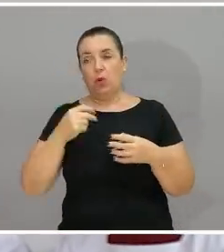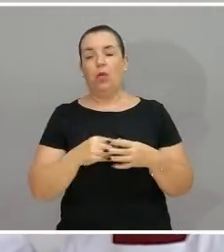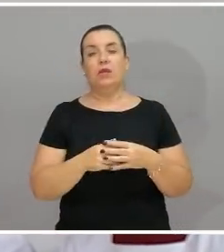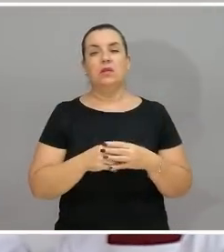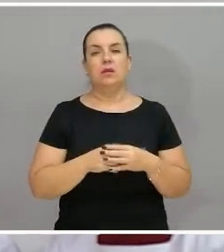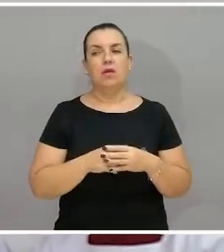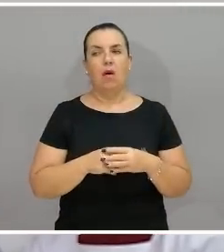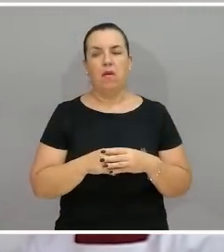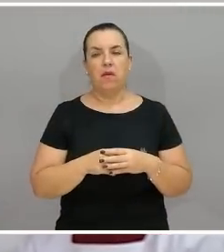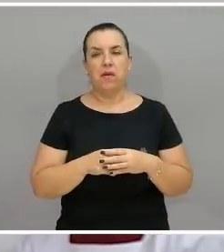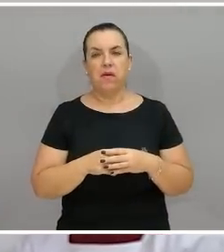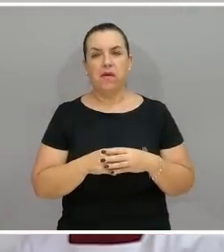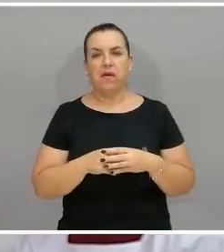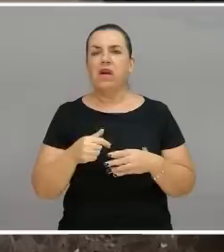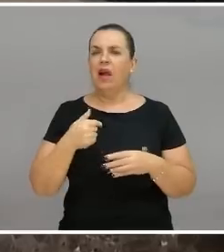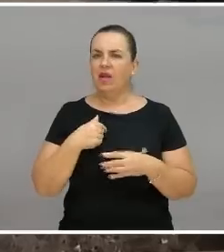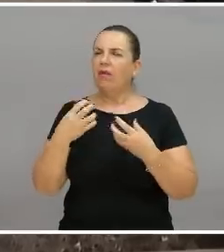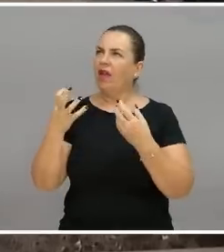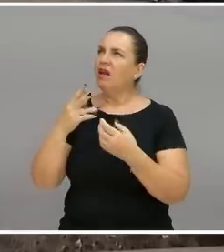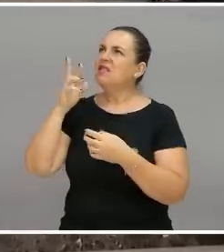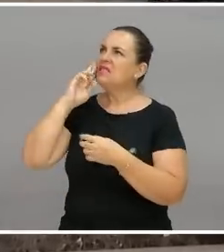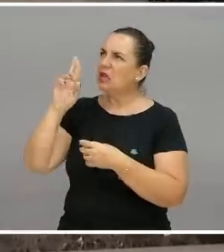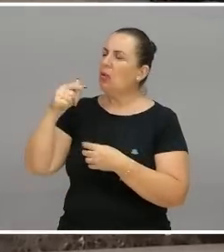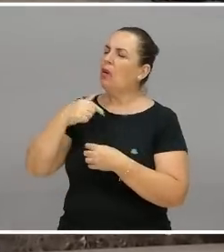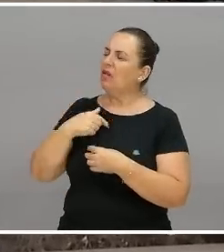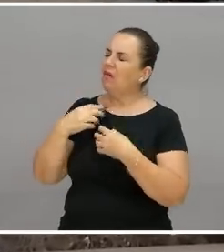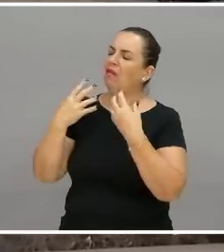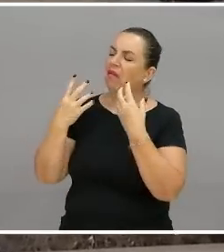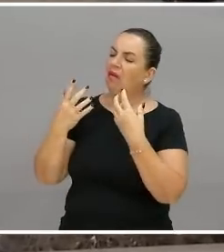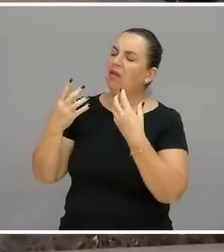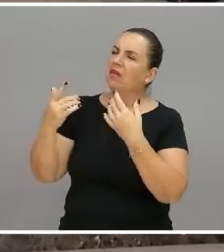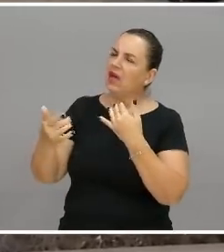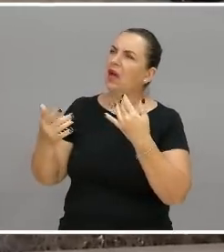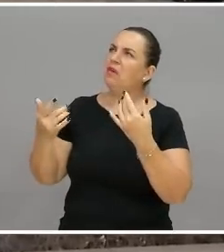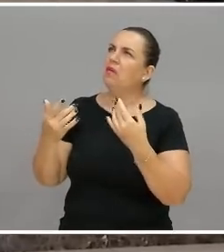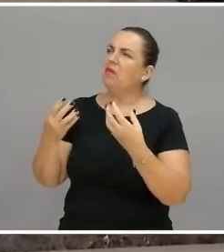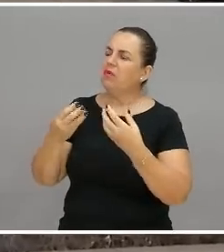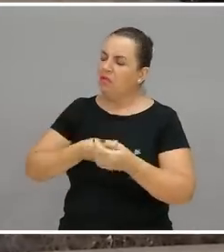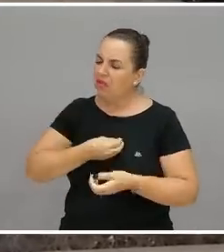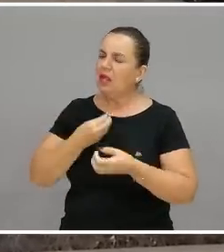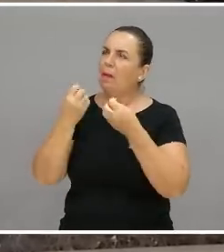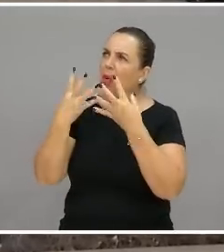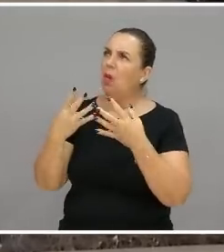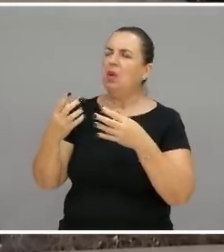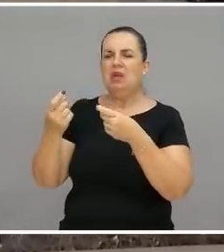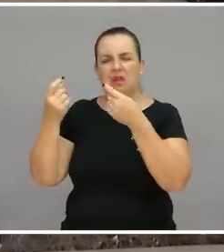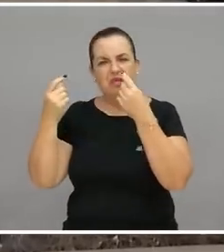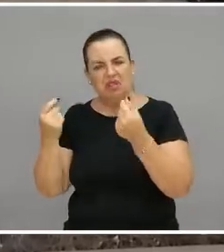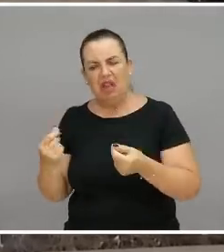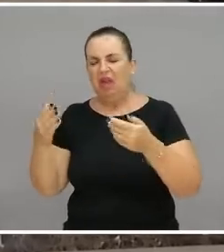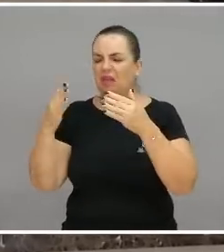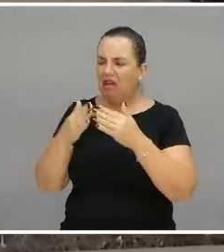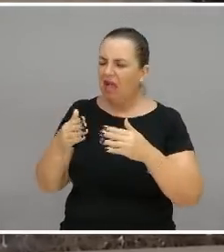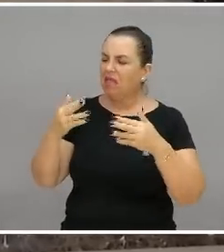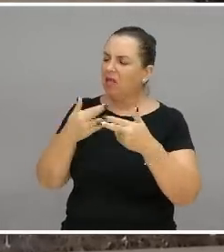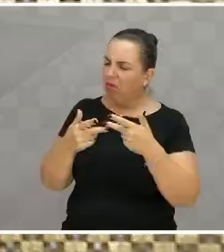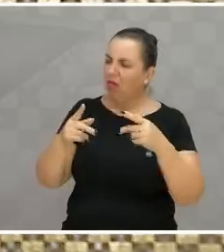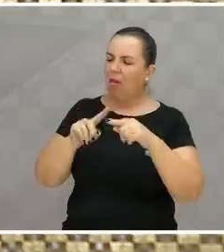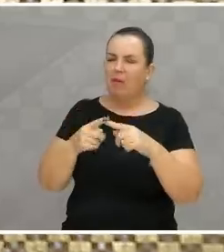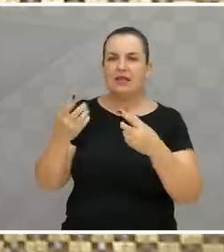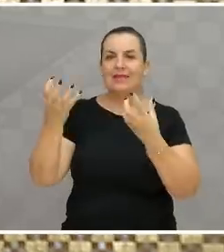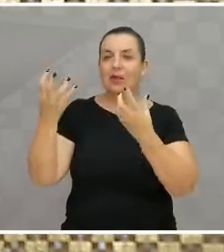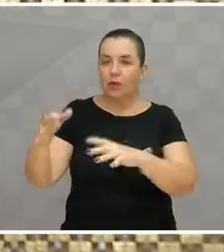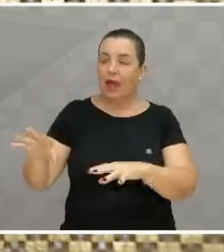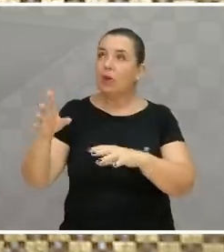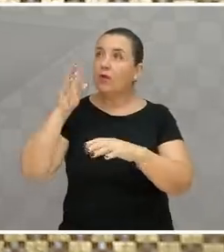Senhor, facilite tudo. Olha, me priva de desemprego, me priva disso, me priva daquilo. Então eu não quero Deus.